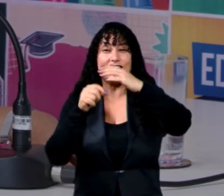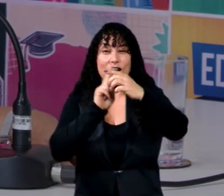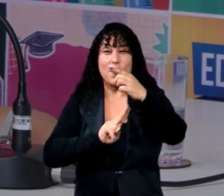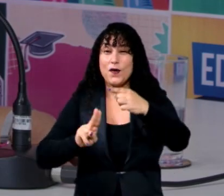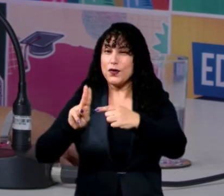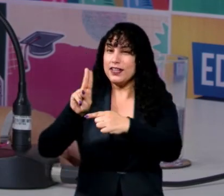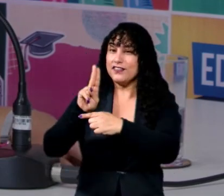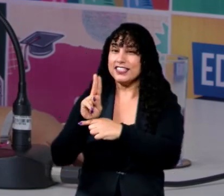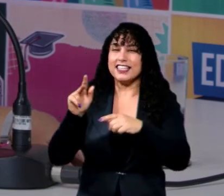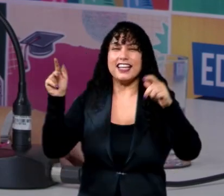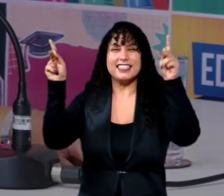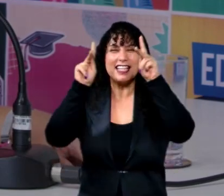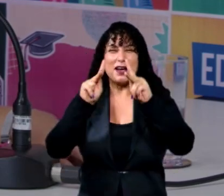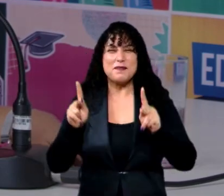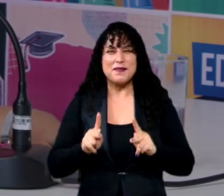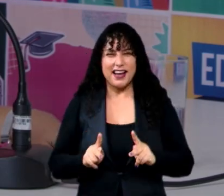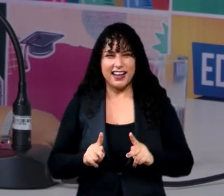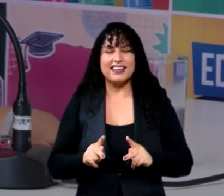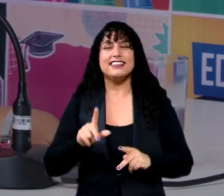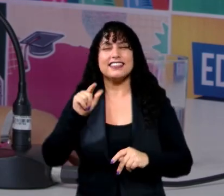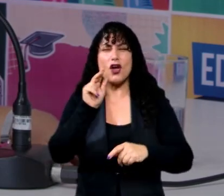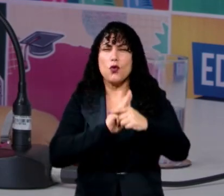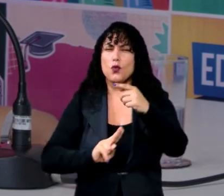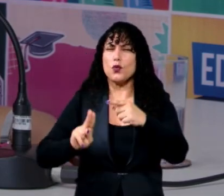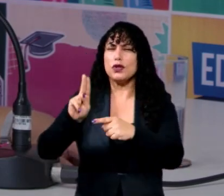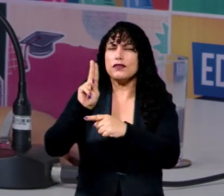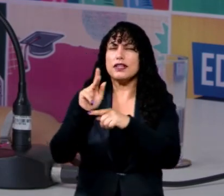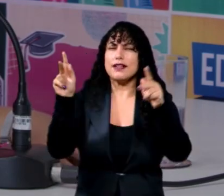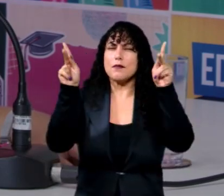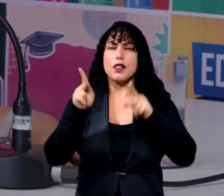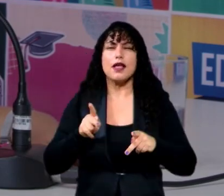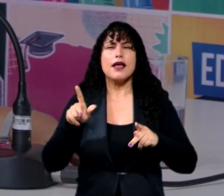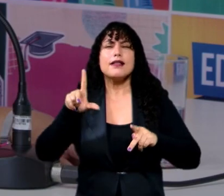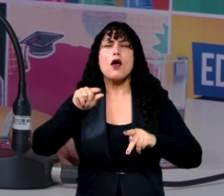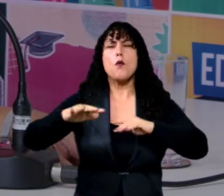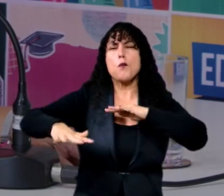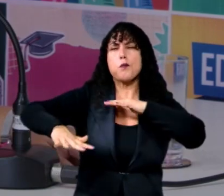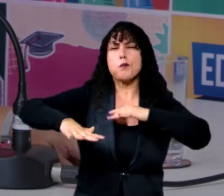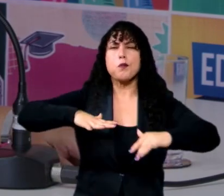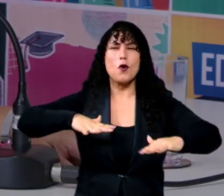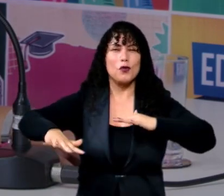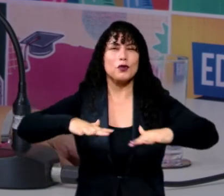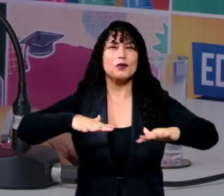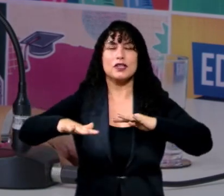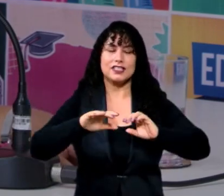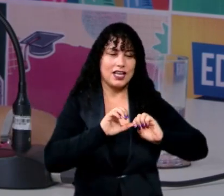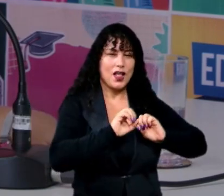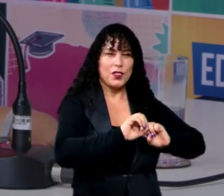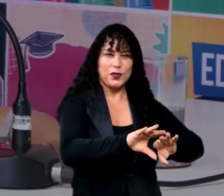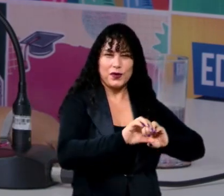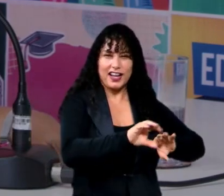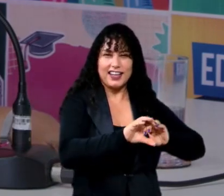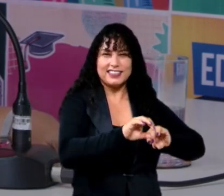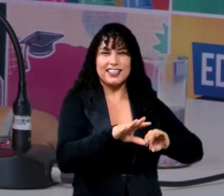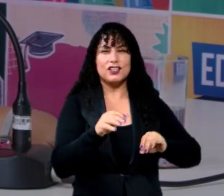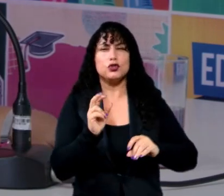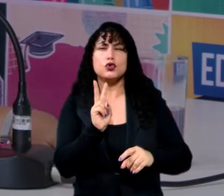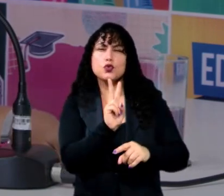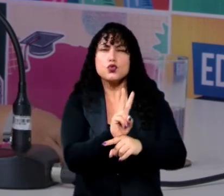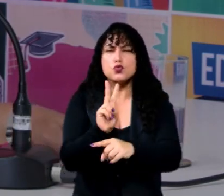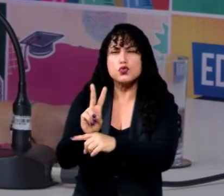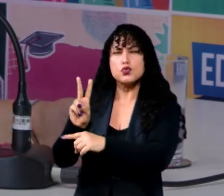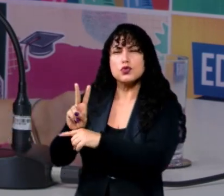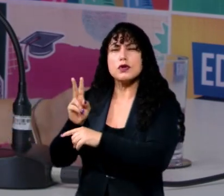Universidade da Paz. A Universidade da Paz é um movimento de educação, de cuidado,